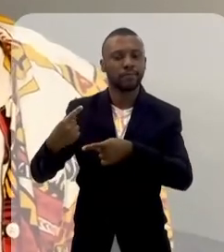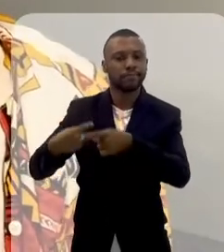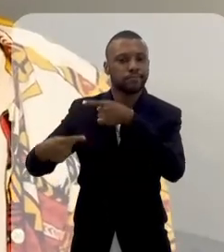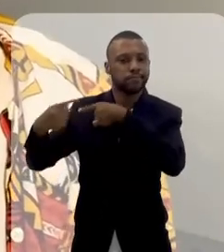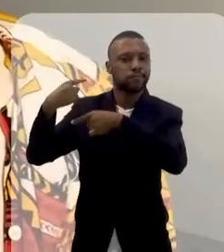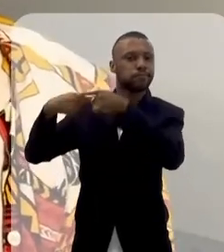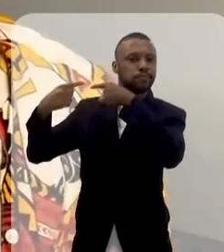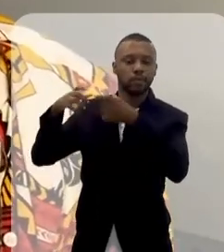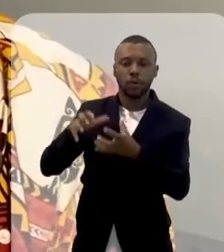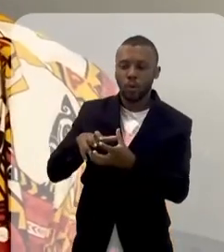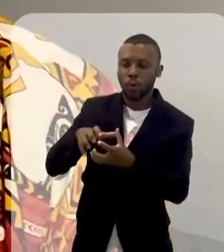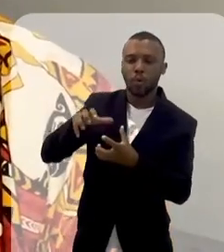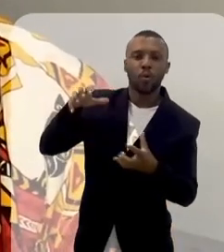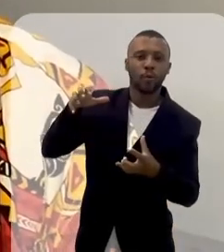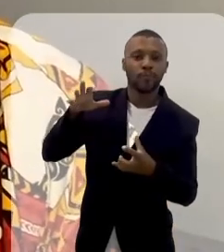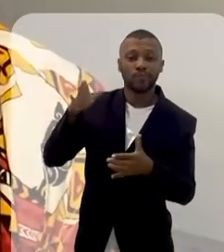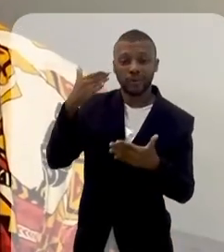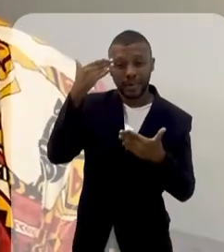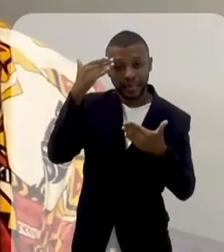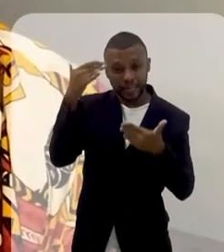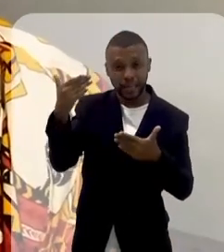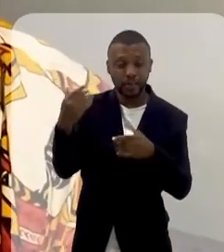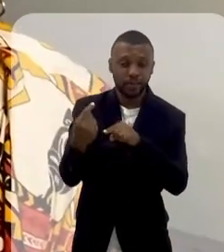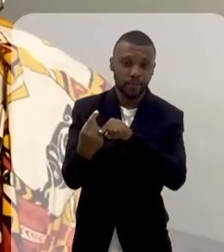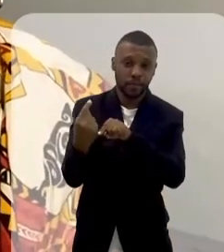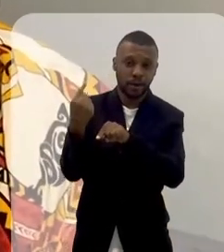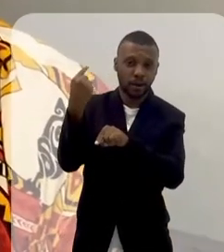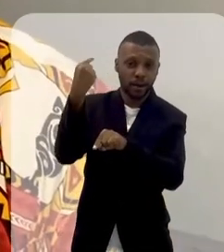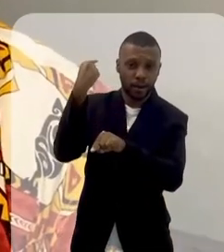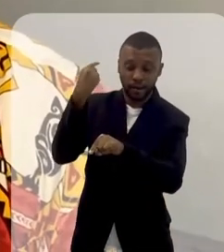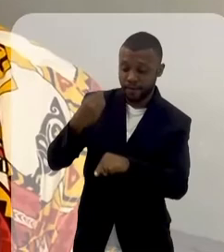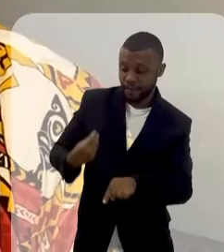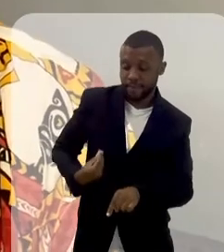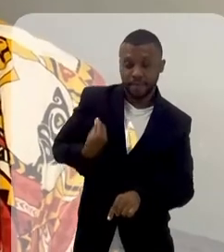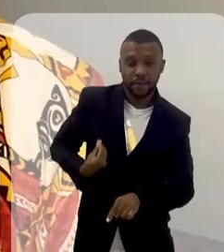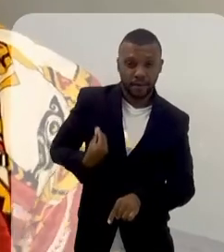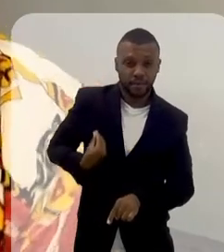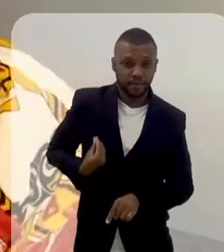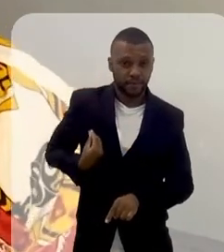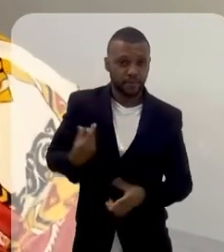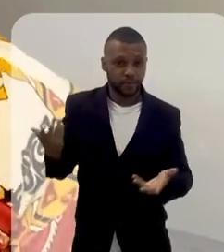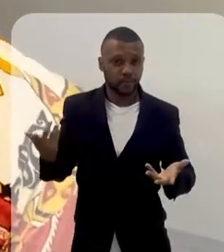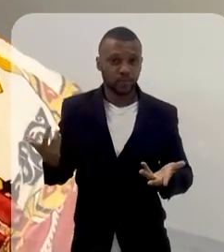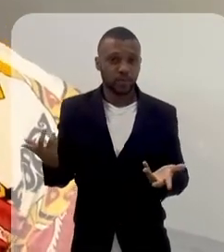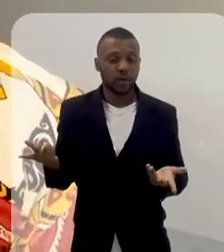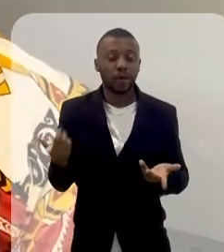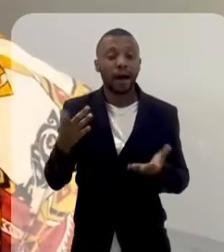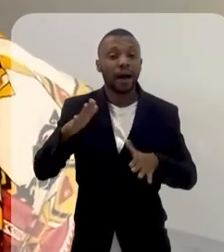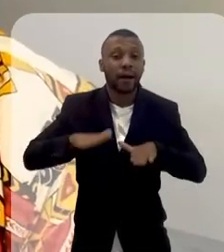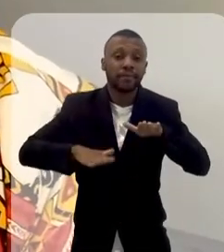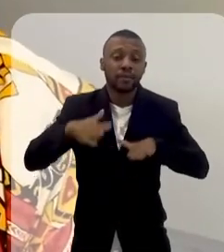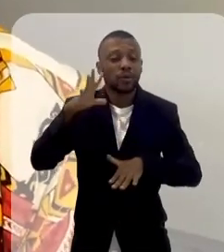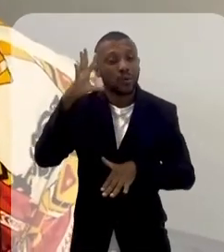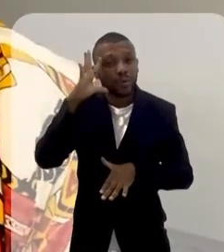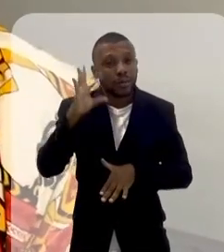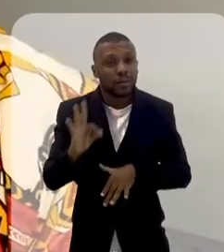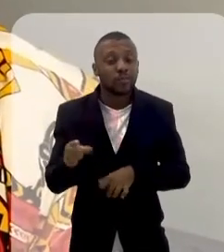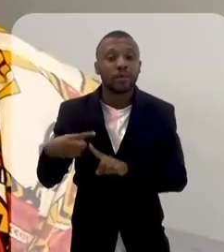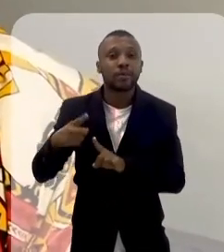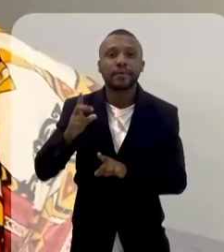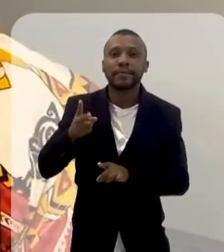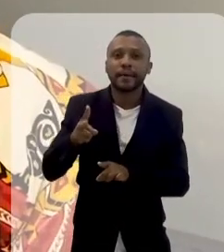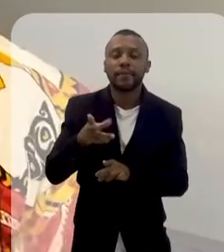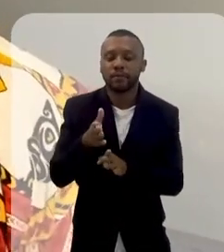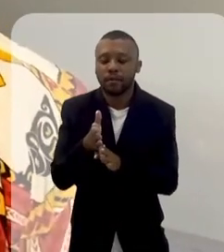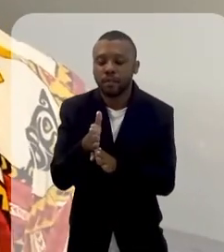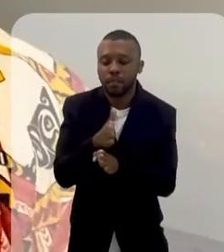meu trabalho é muito sobre ancestralidade, então agradecer eles é agradecer os meus ancestrais vivos. E eu não consegui